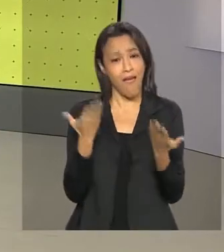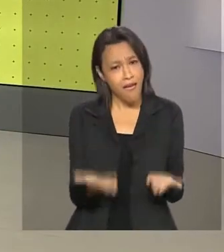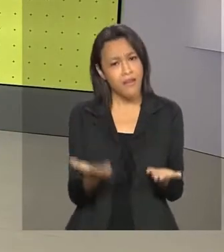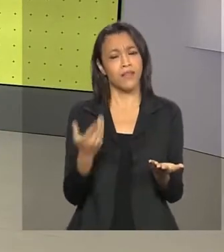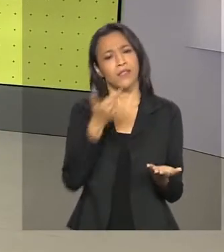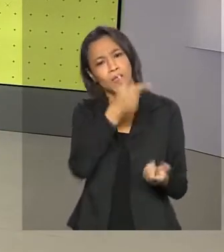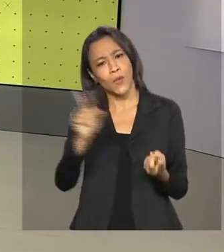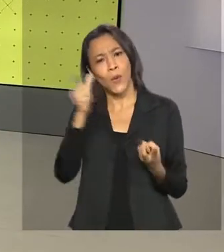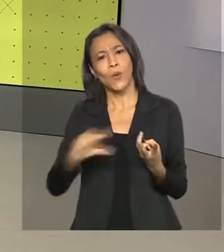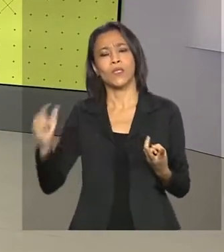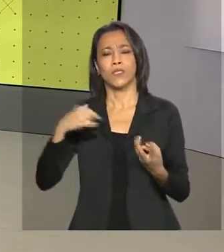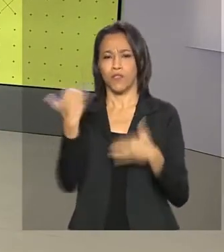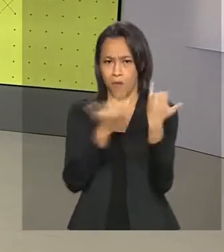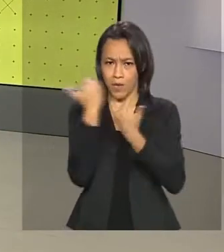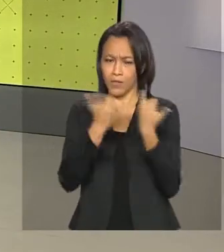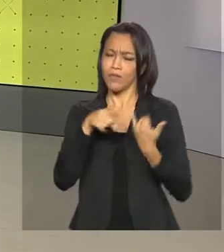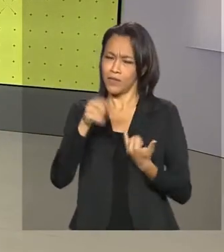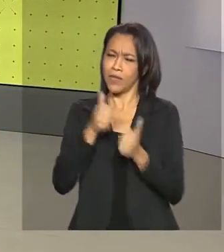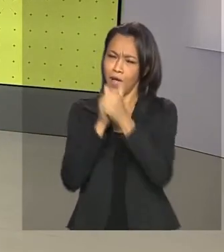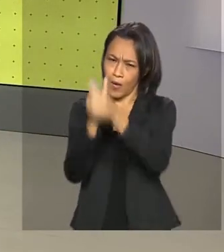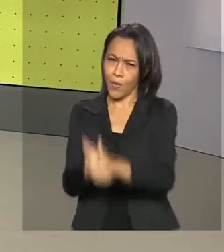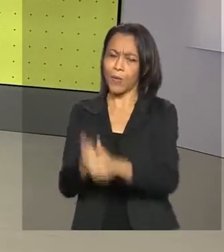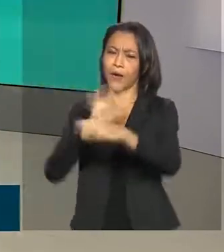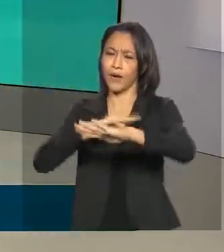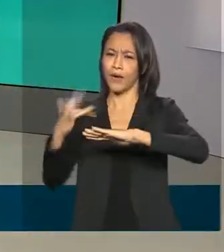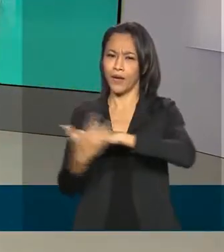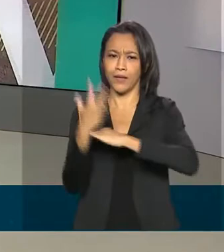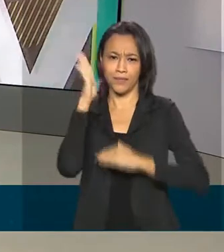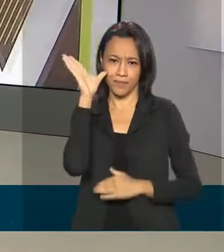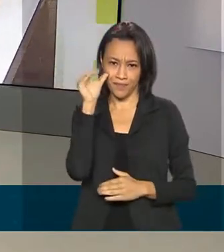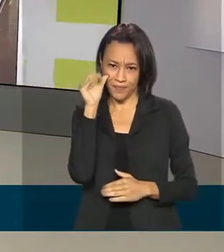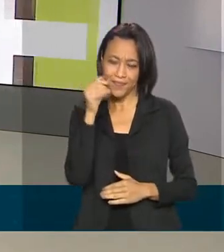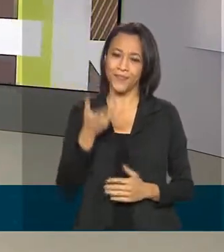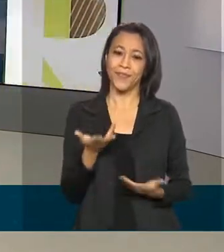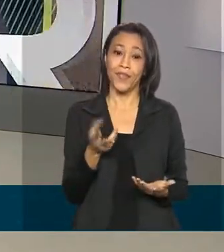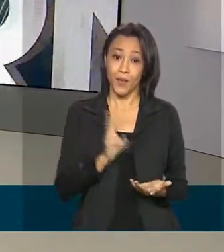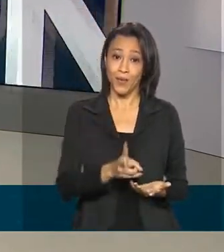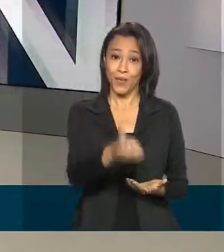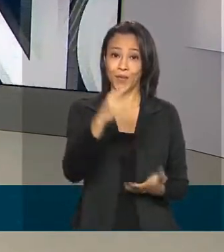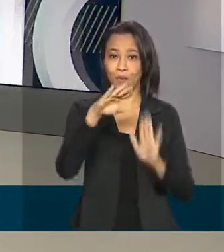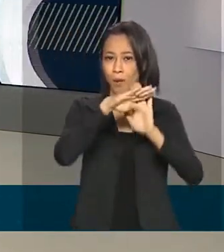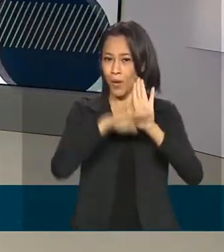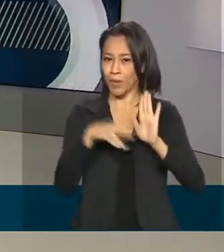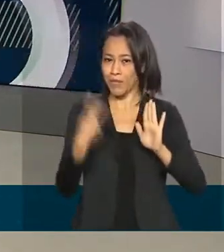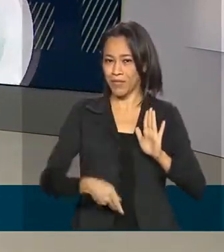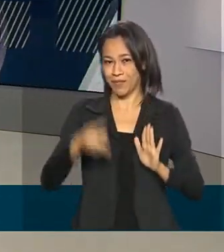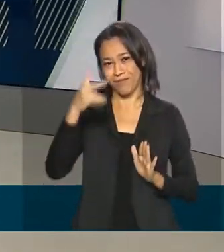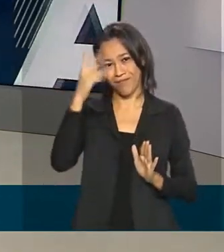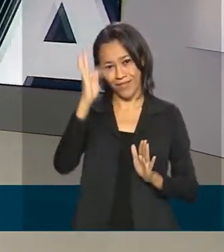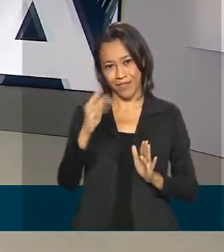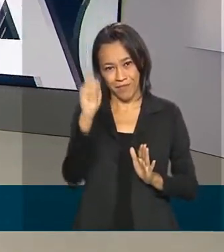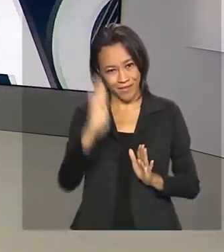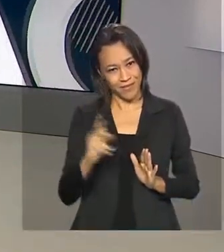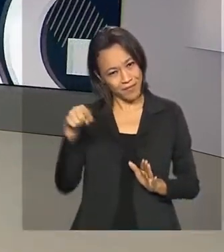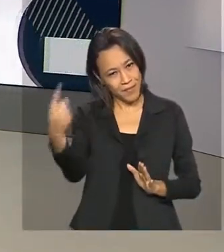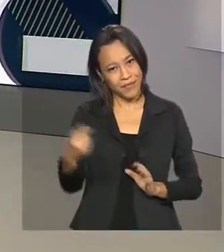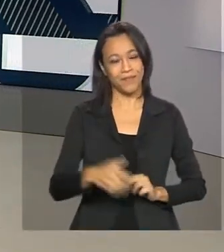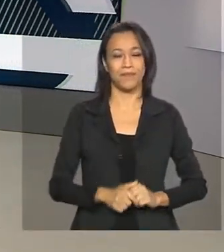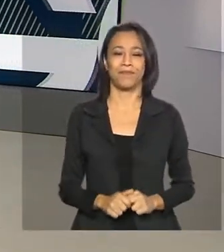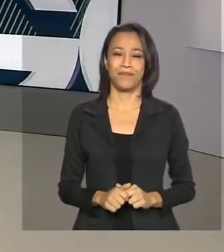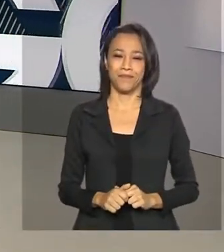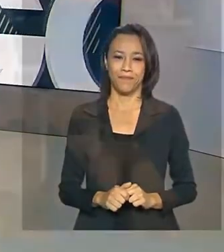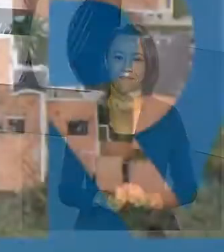outras informações você acompanha pelas nossas redes sociais. Fique agora com a programação da TV Brasil. Até a próxima!